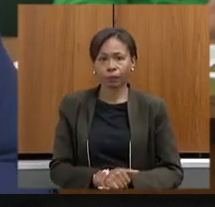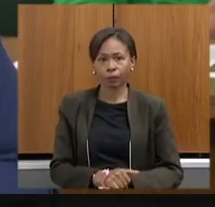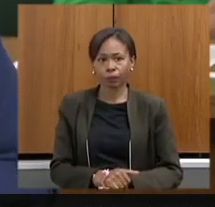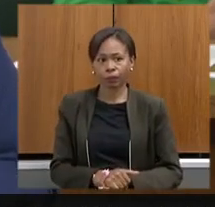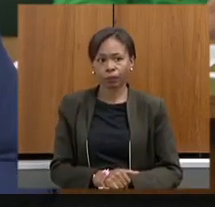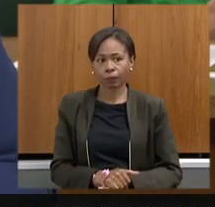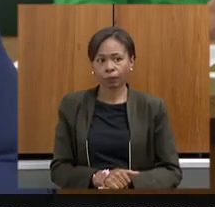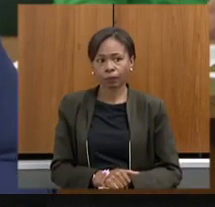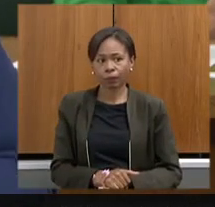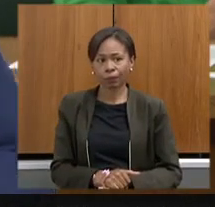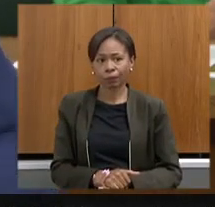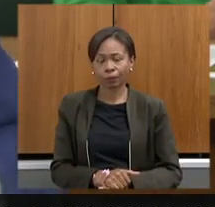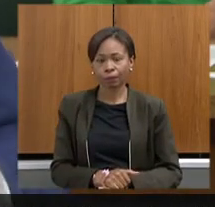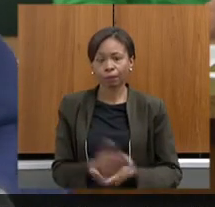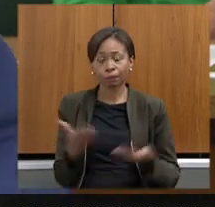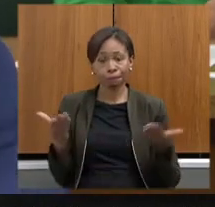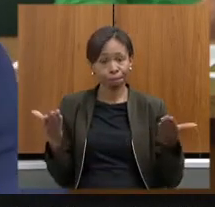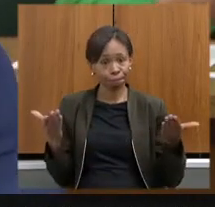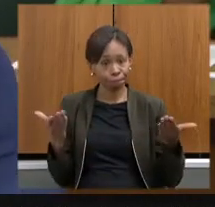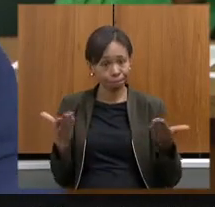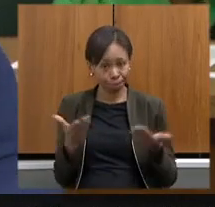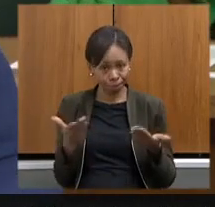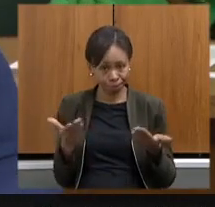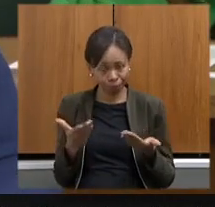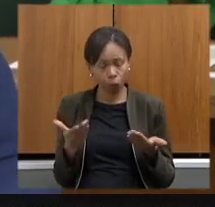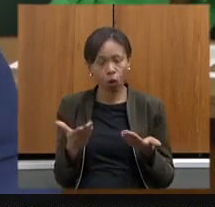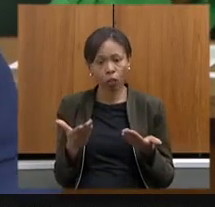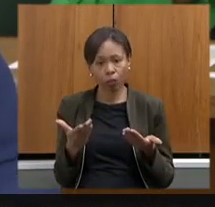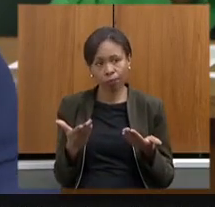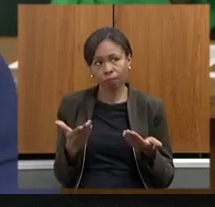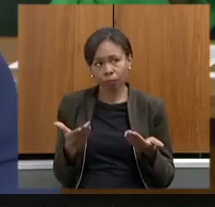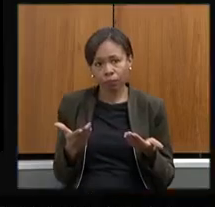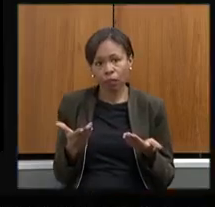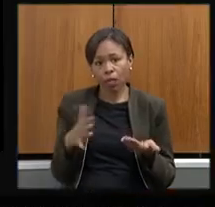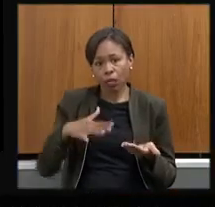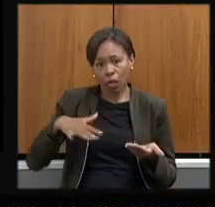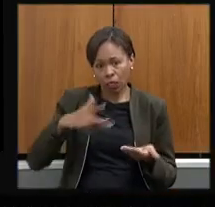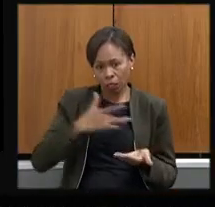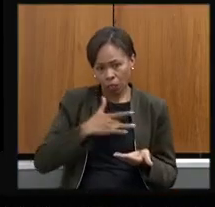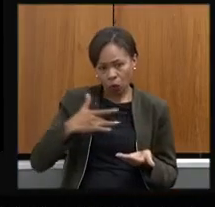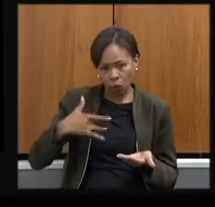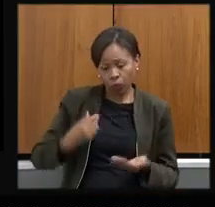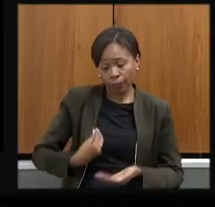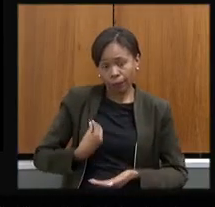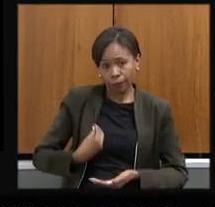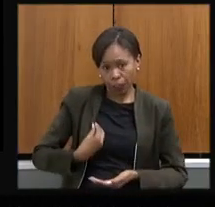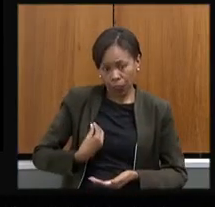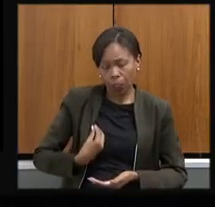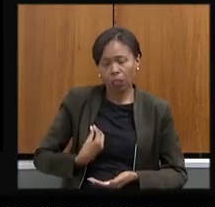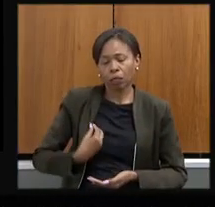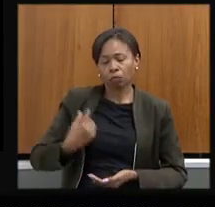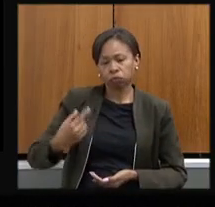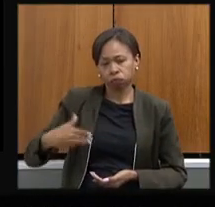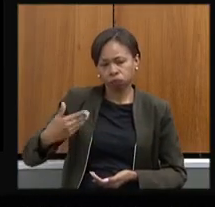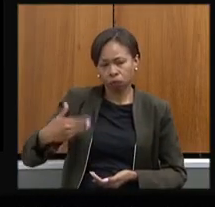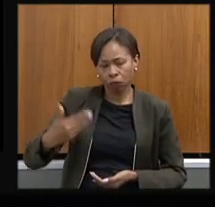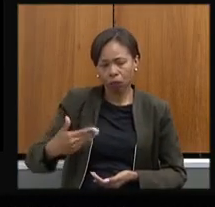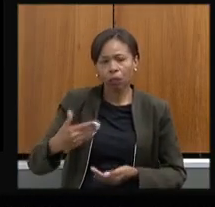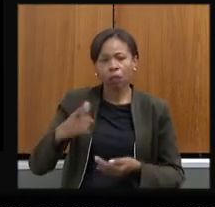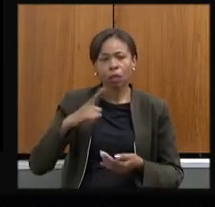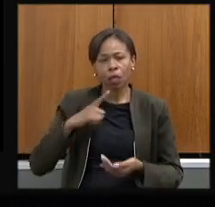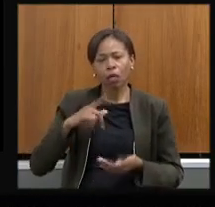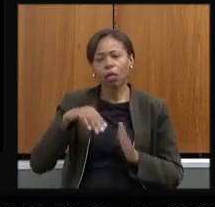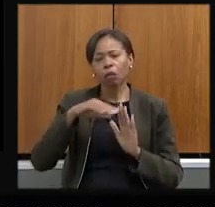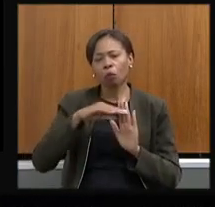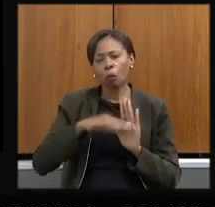Tô voltando agora a vida né do dia a dia da Saúde podemos citar vários programas